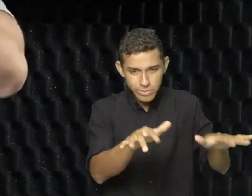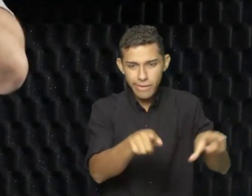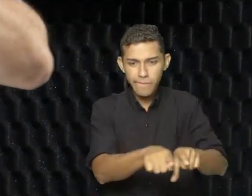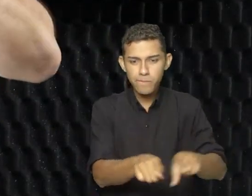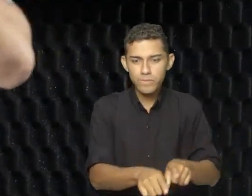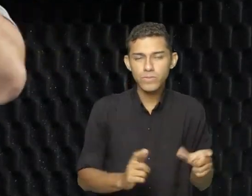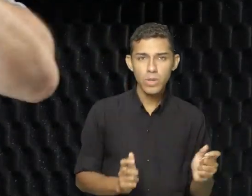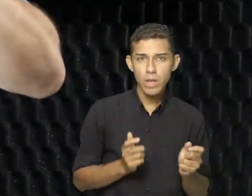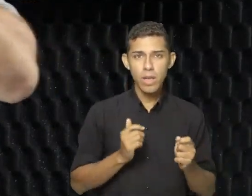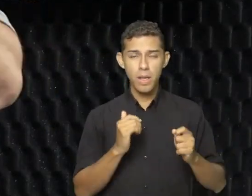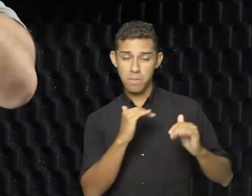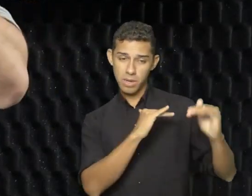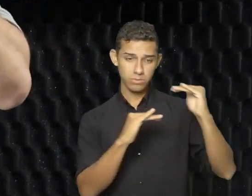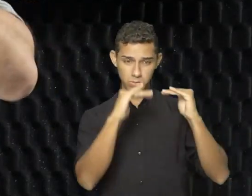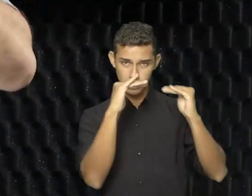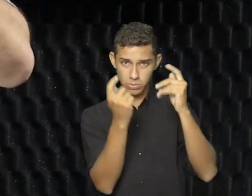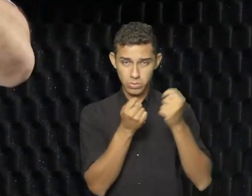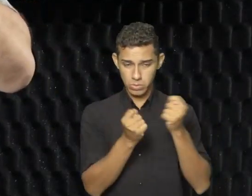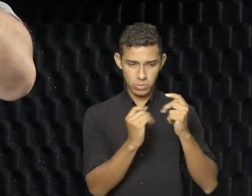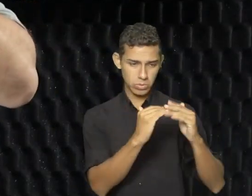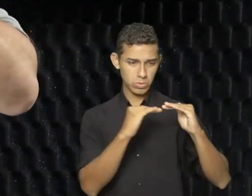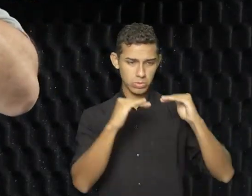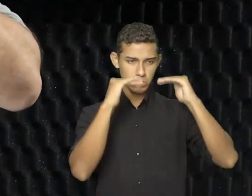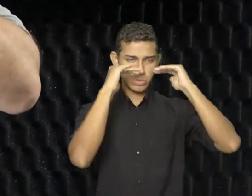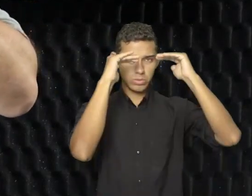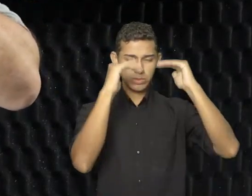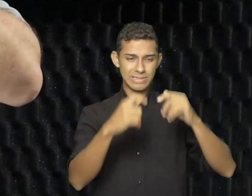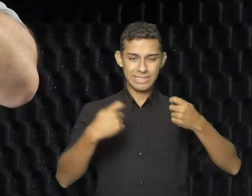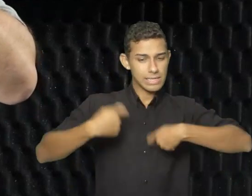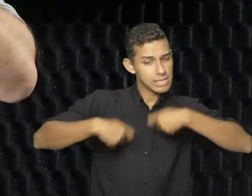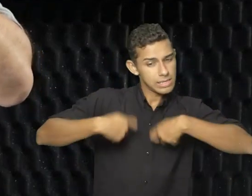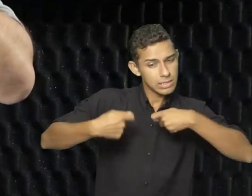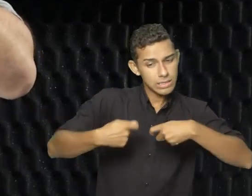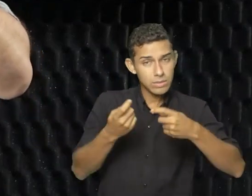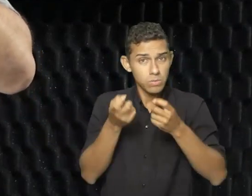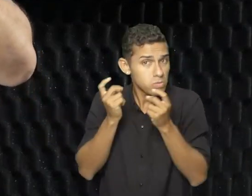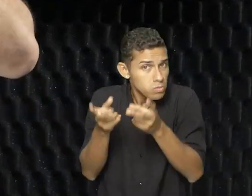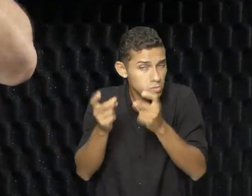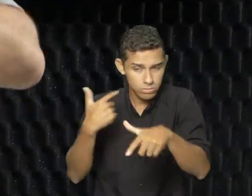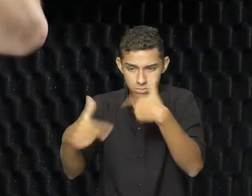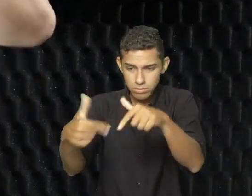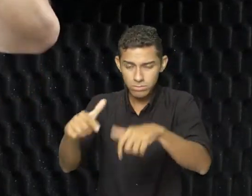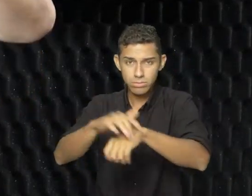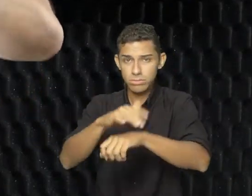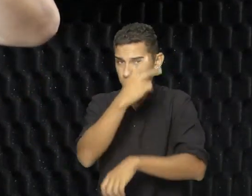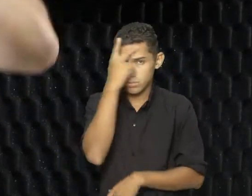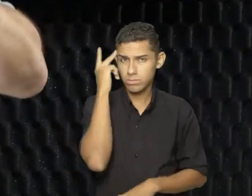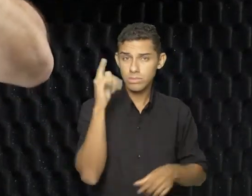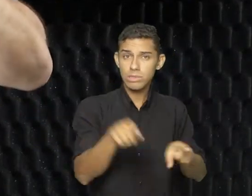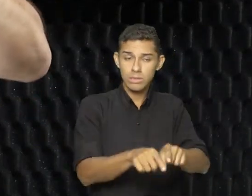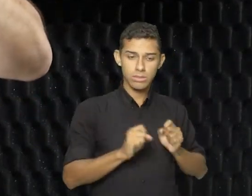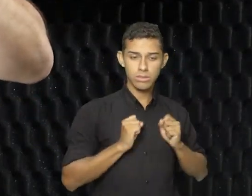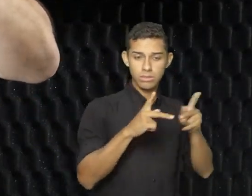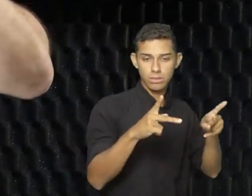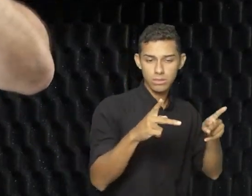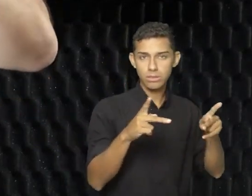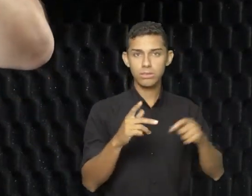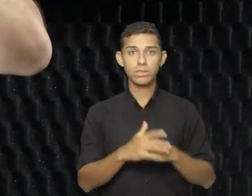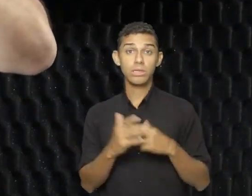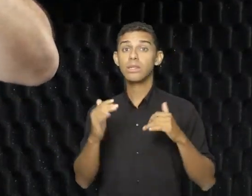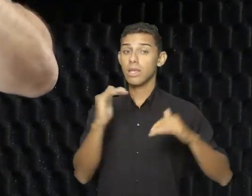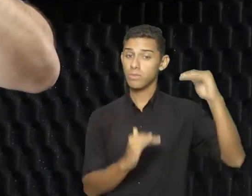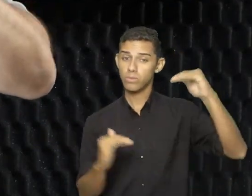atenuar a balança econômica entre necessidade de mão de obra e gente que se aposenta, lembra que tem